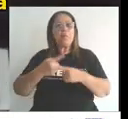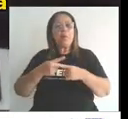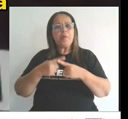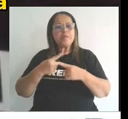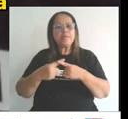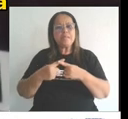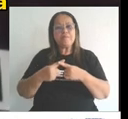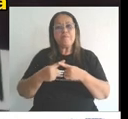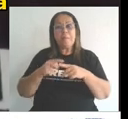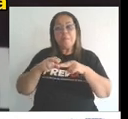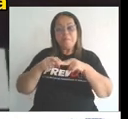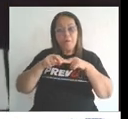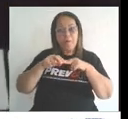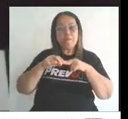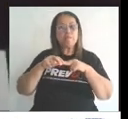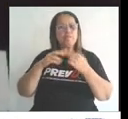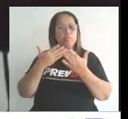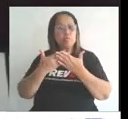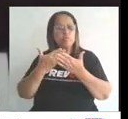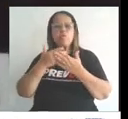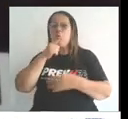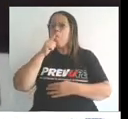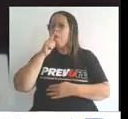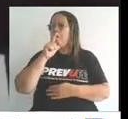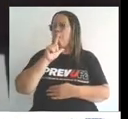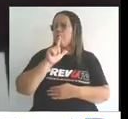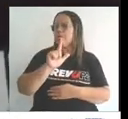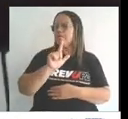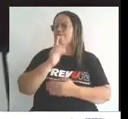fundamental nessa minha trajetória, porque através dele eu